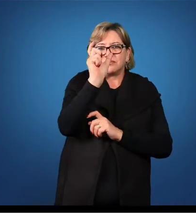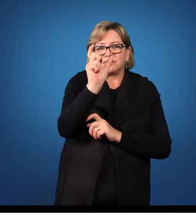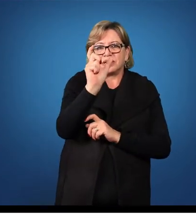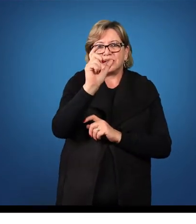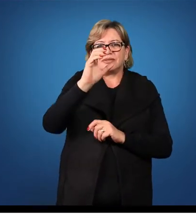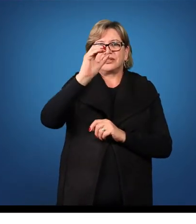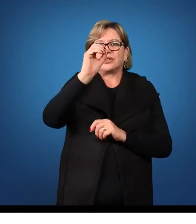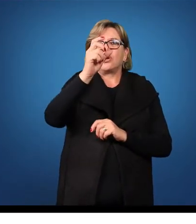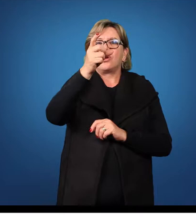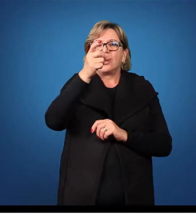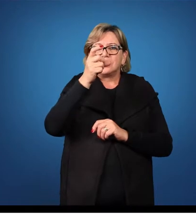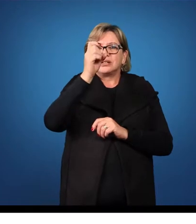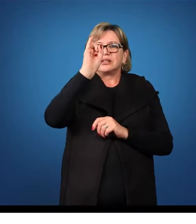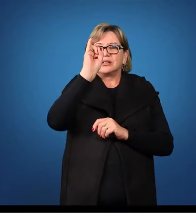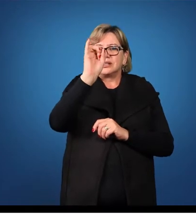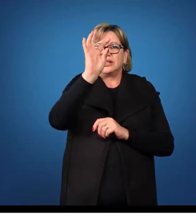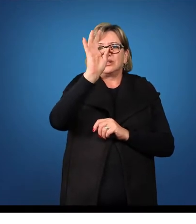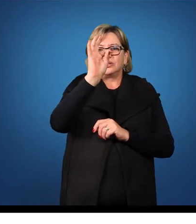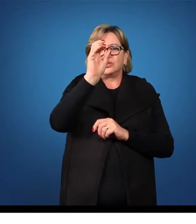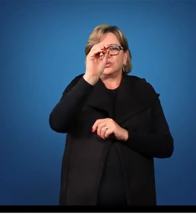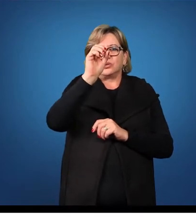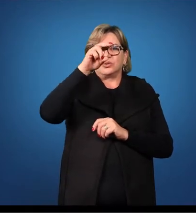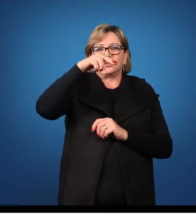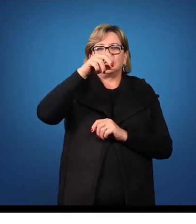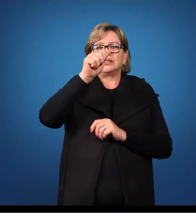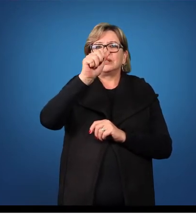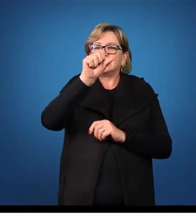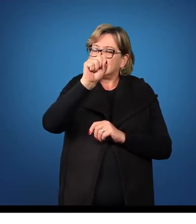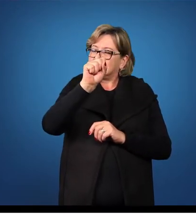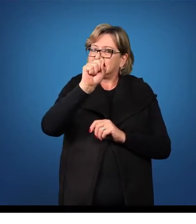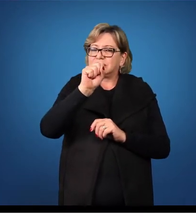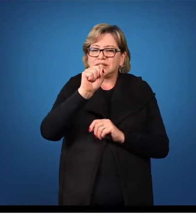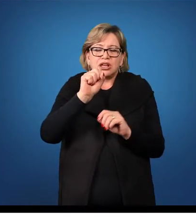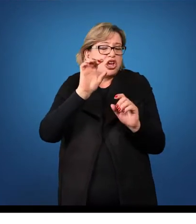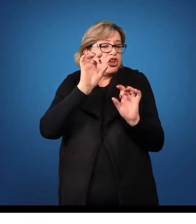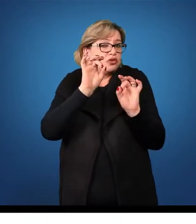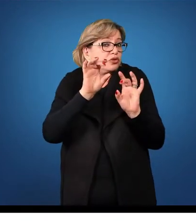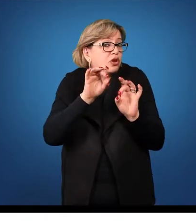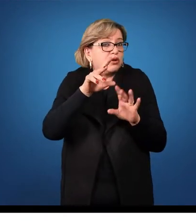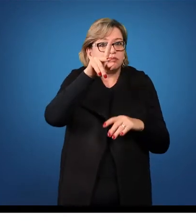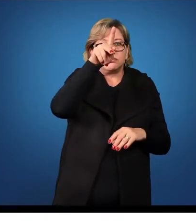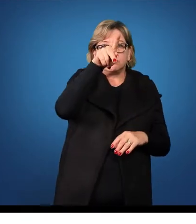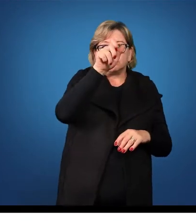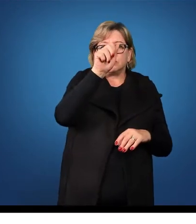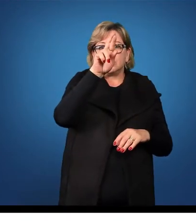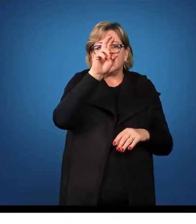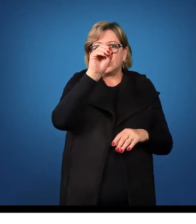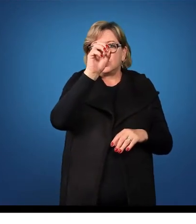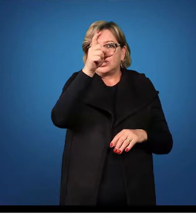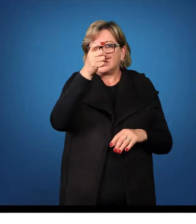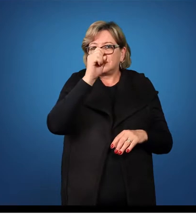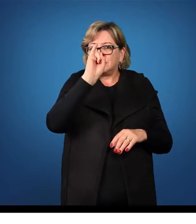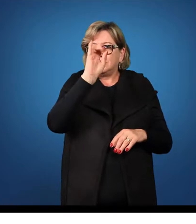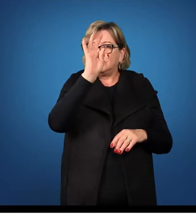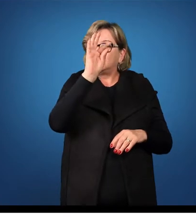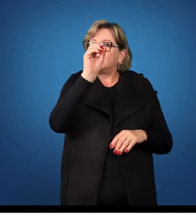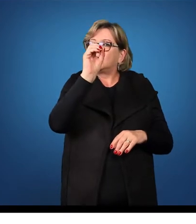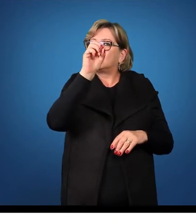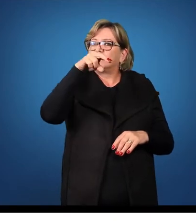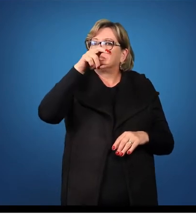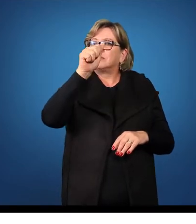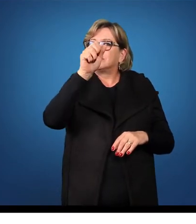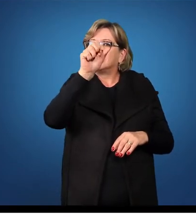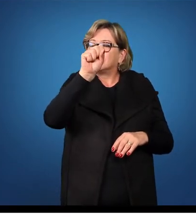oxítonas ouçam paroxítonas ouçam oxi tolas quando eu estou falando com